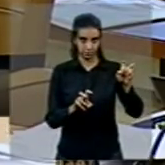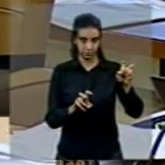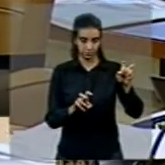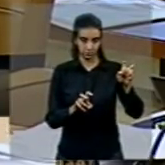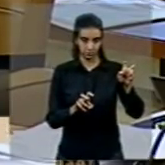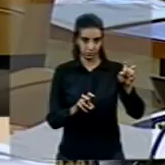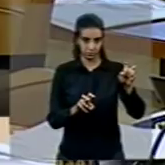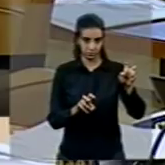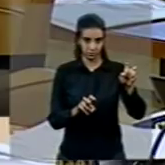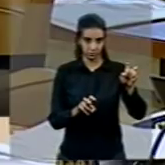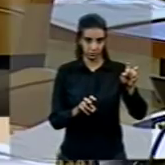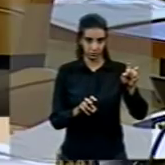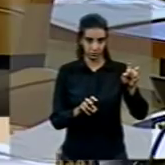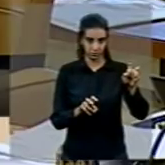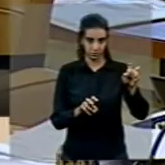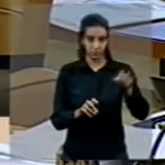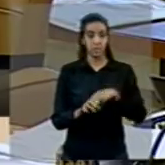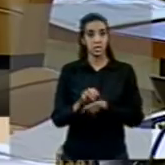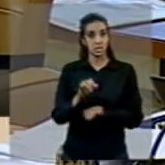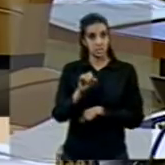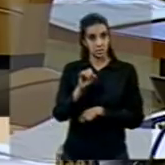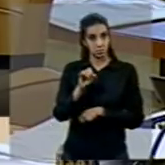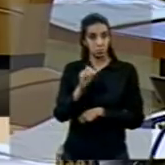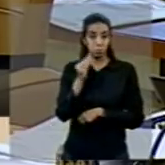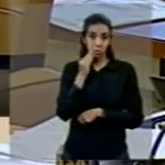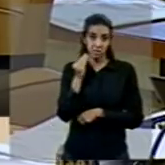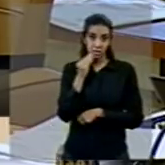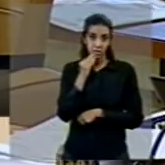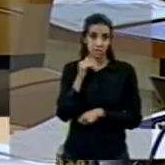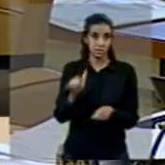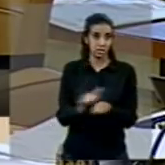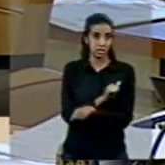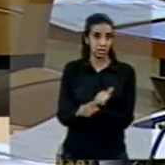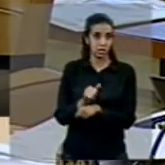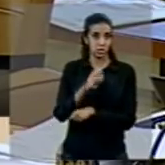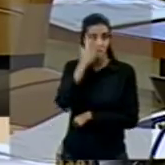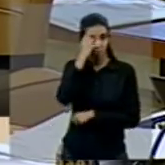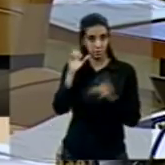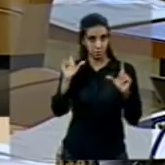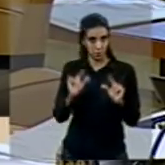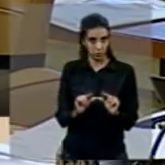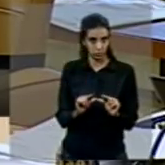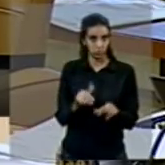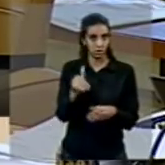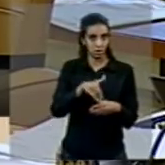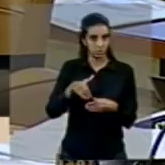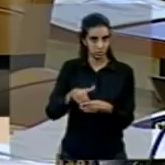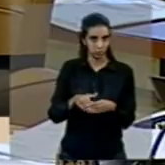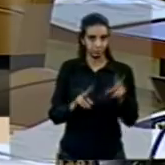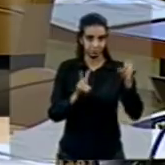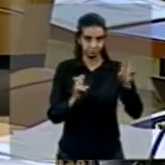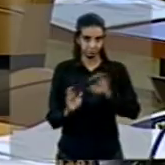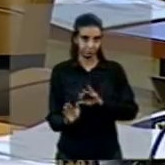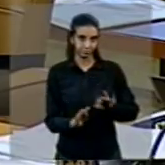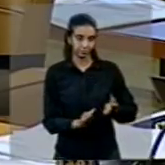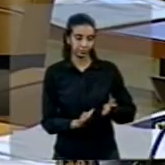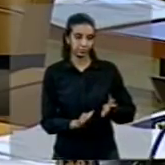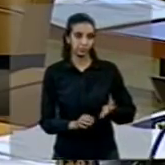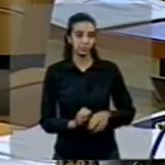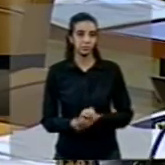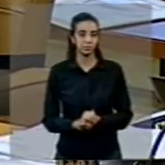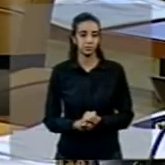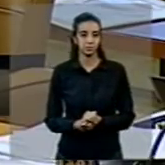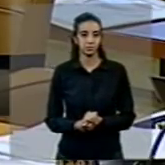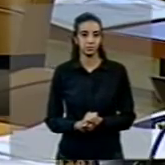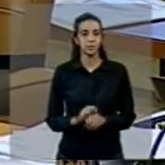modestos os riscos à segurança das eleições. Fecho aspas. É certo, de outra parte,